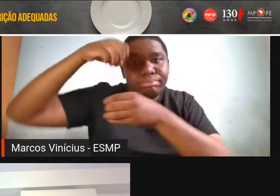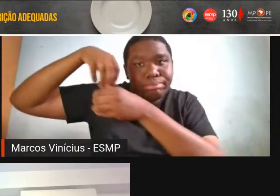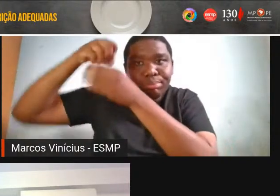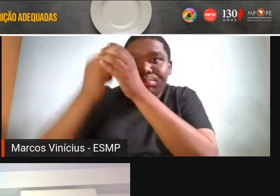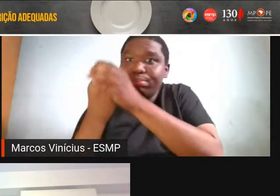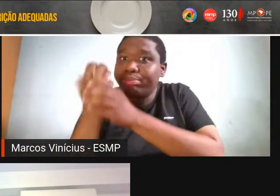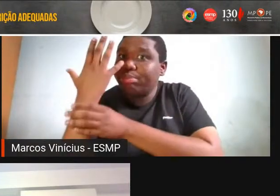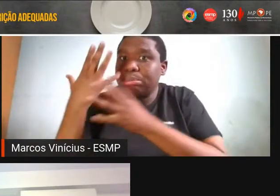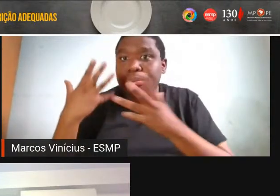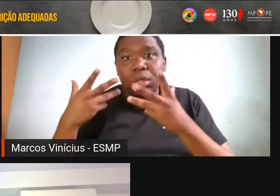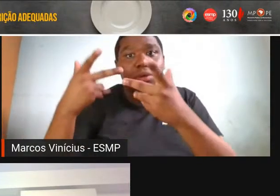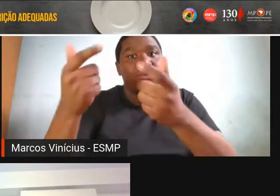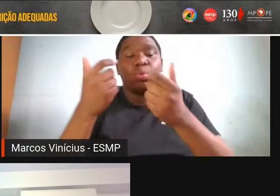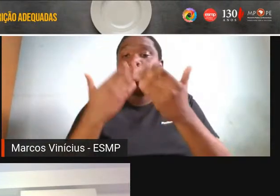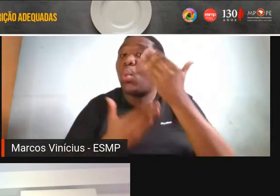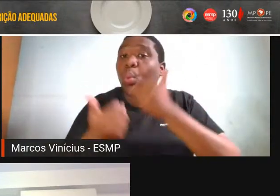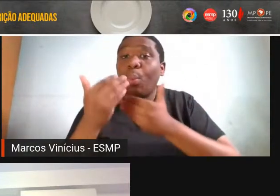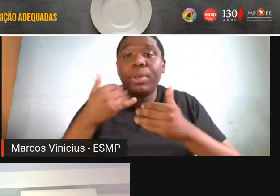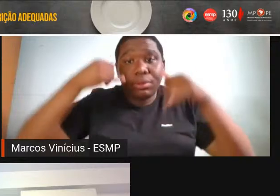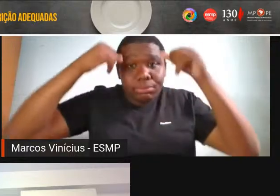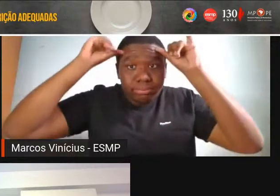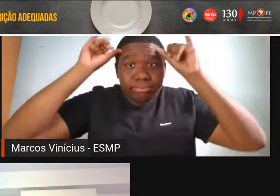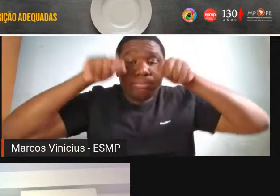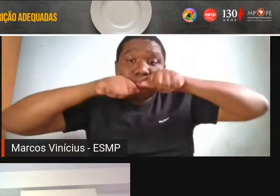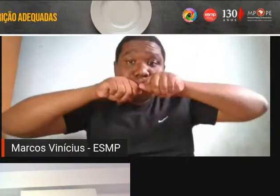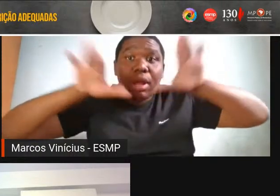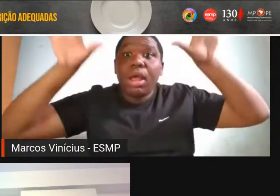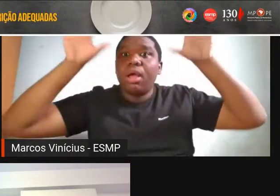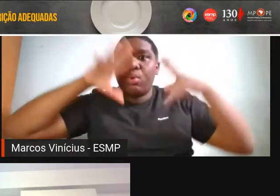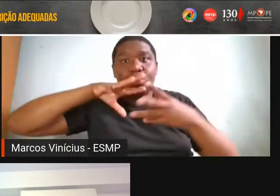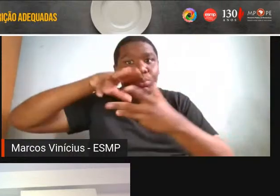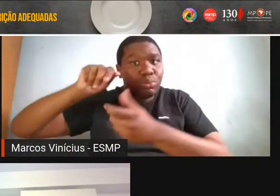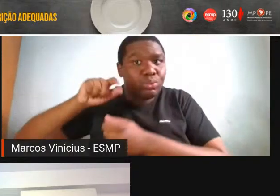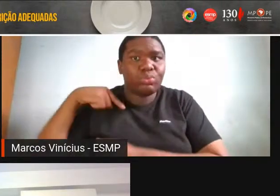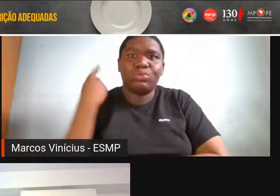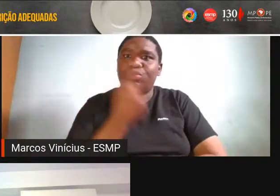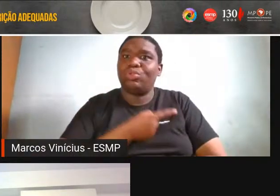alimentar o gado do mundo inteiro, que a gente continue sendo rebanho,